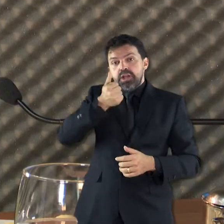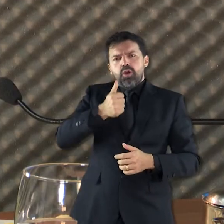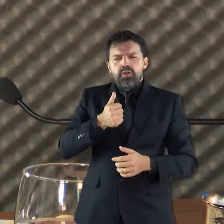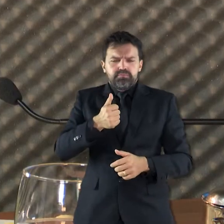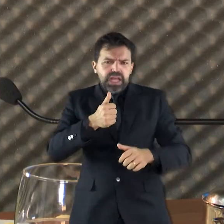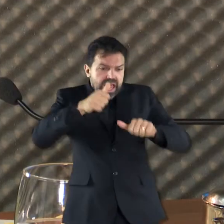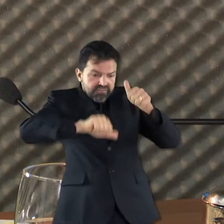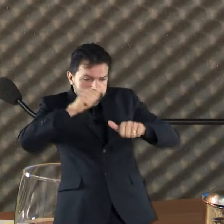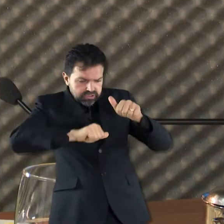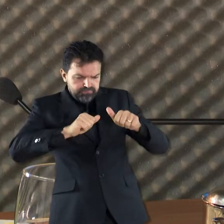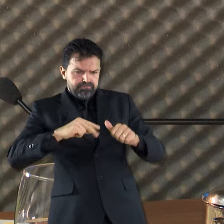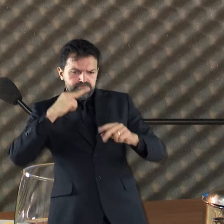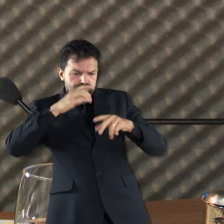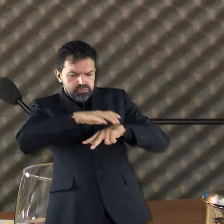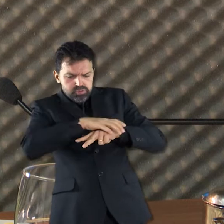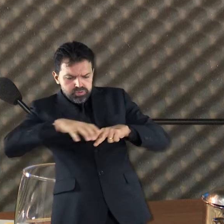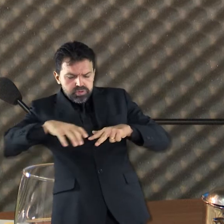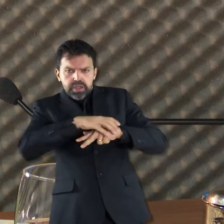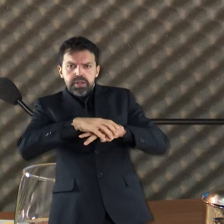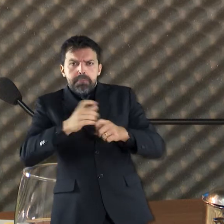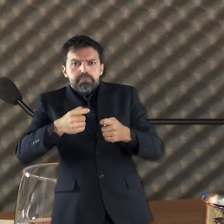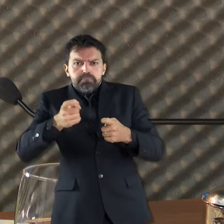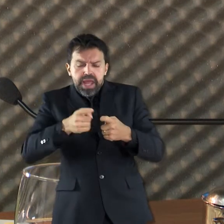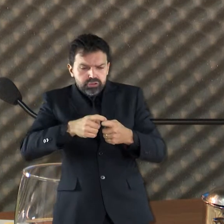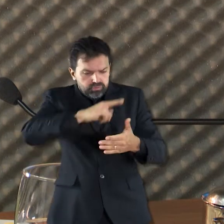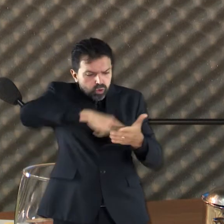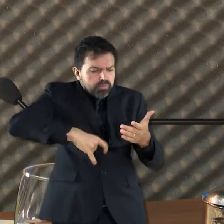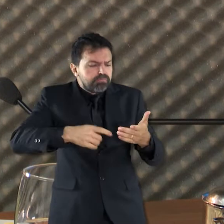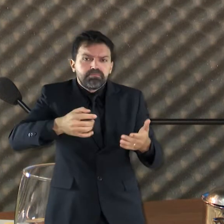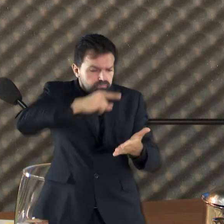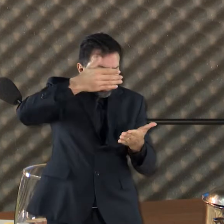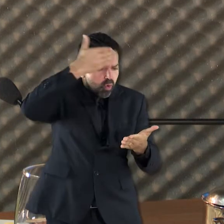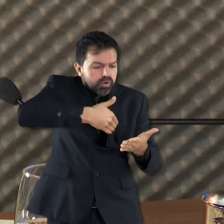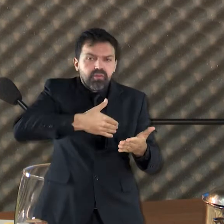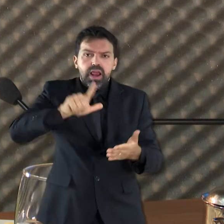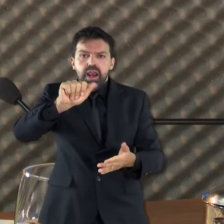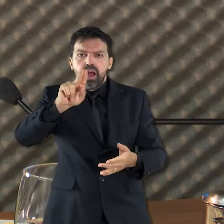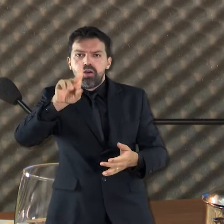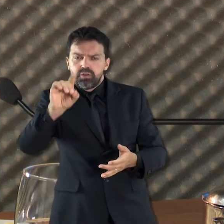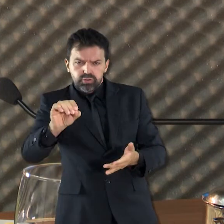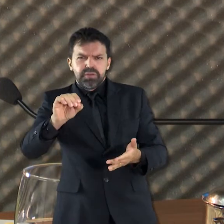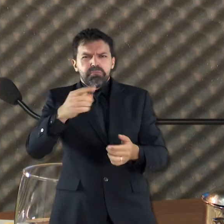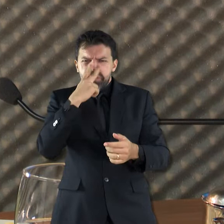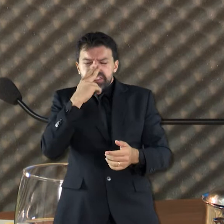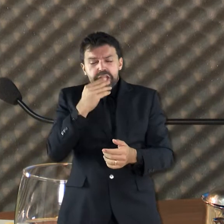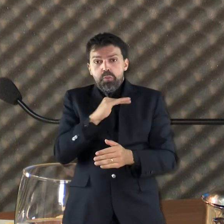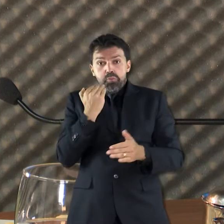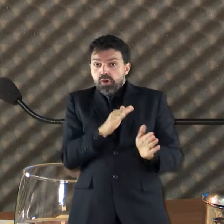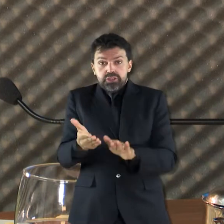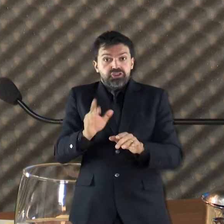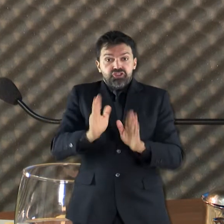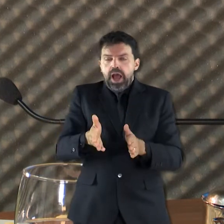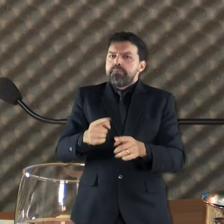tinha acabado. Foi? Aí eu fui organizar as coisas para deixar tudo em ordem para minha esposa e ela me insistindo para eu ir embora. Bora para São